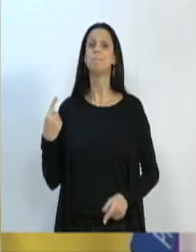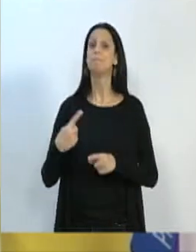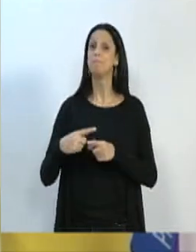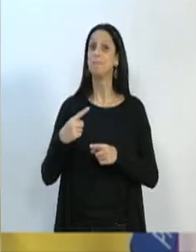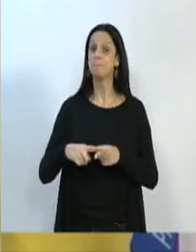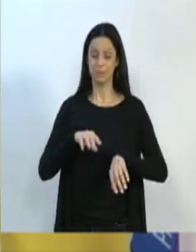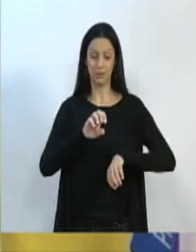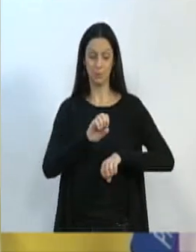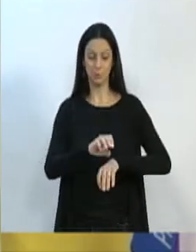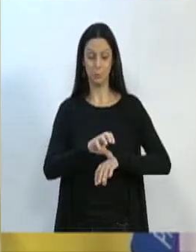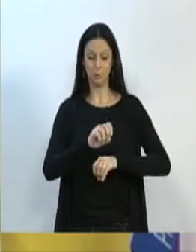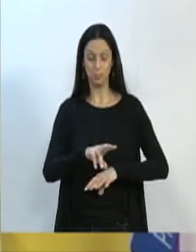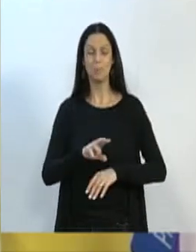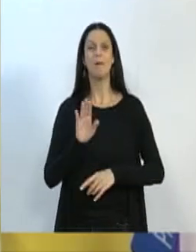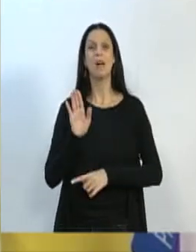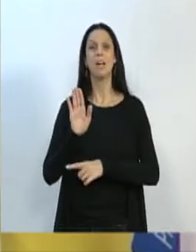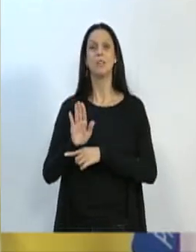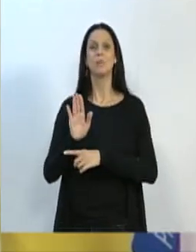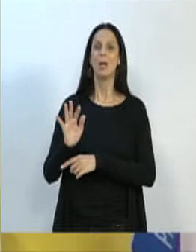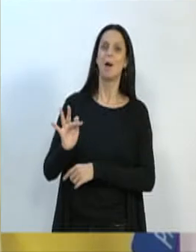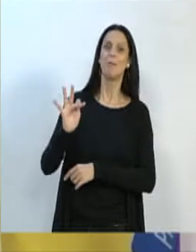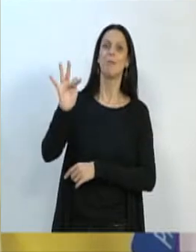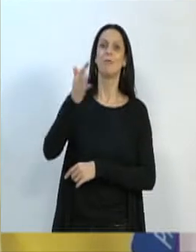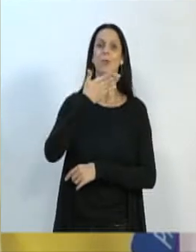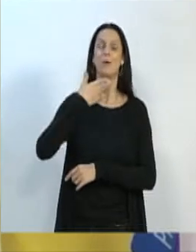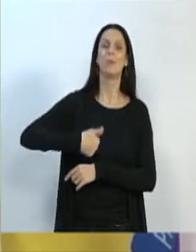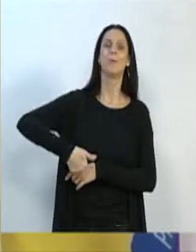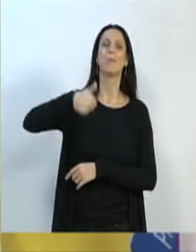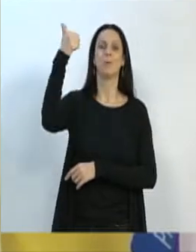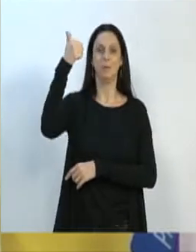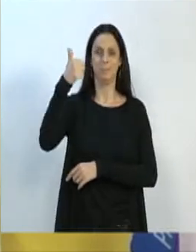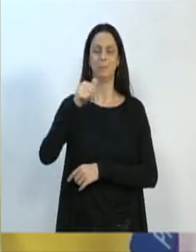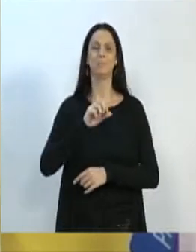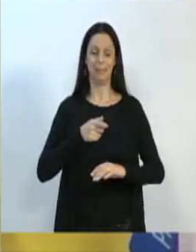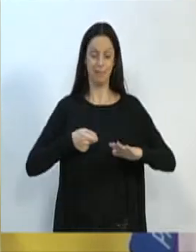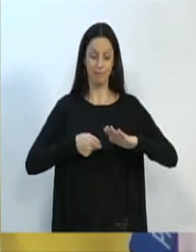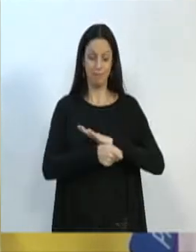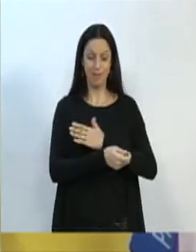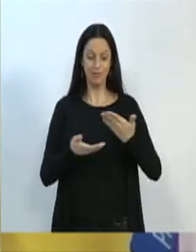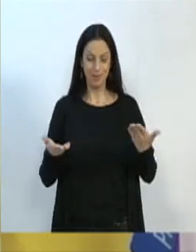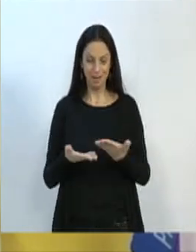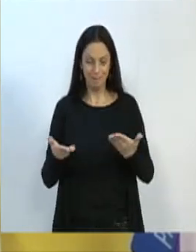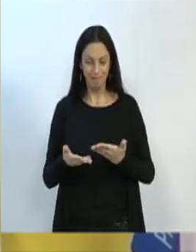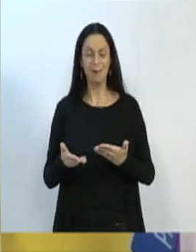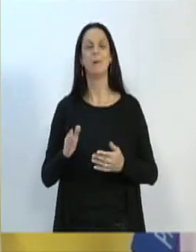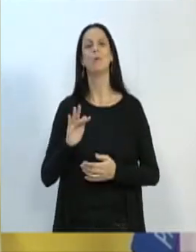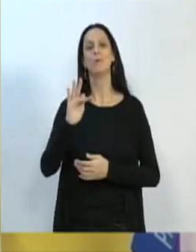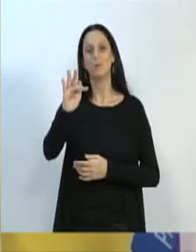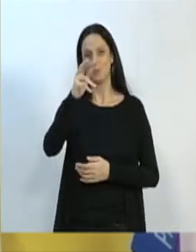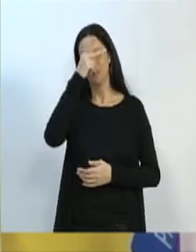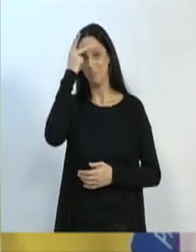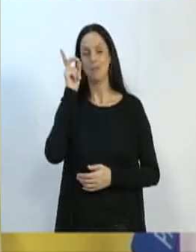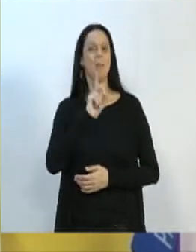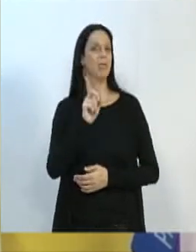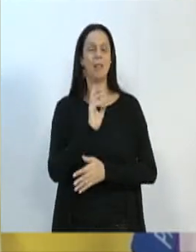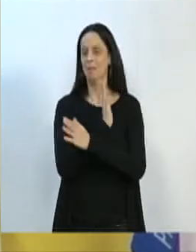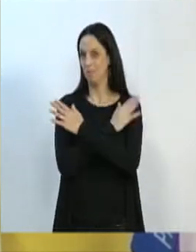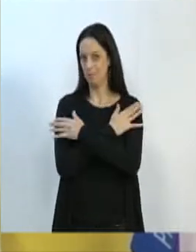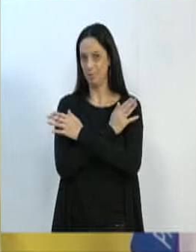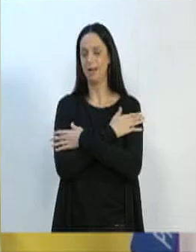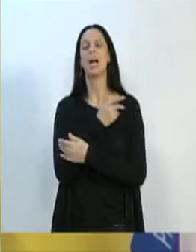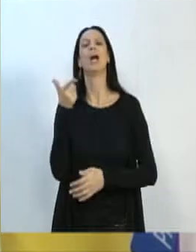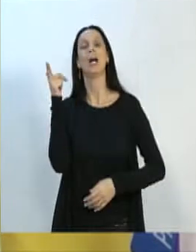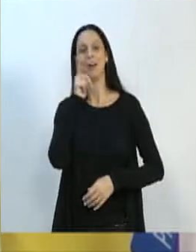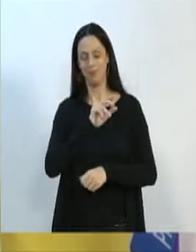para o futuro é uma apólice de seguro contra o desemprego no futuro é uma policy